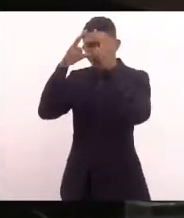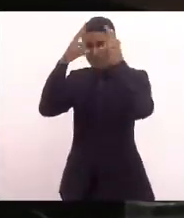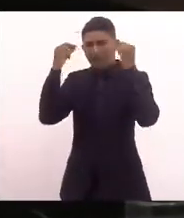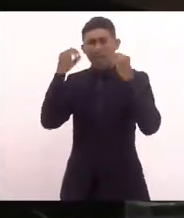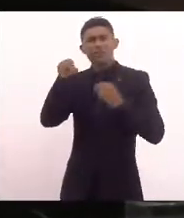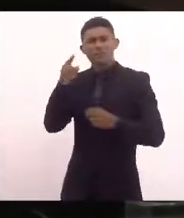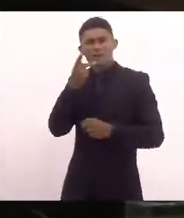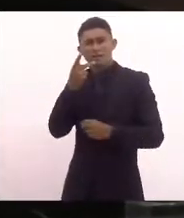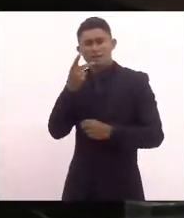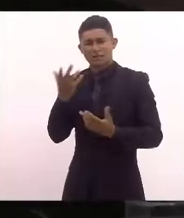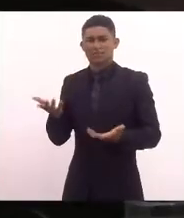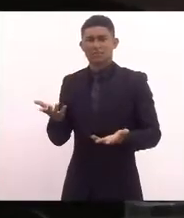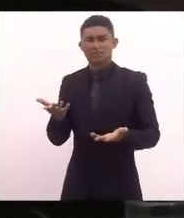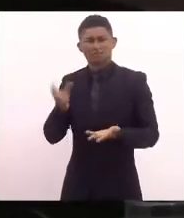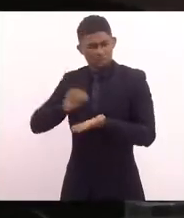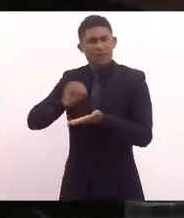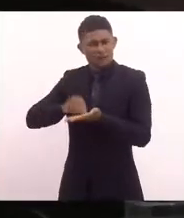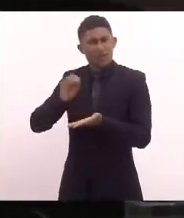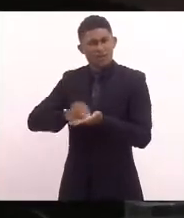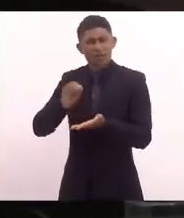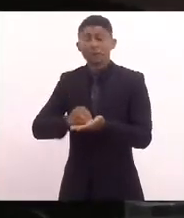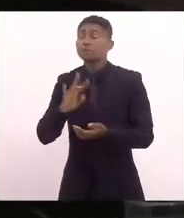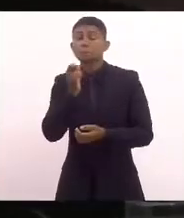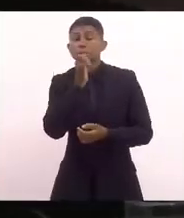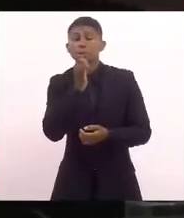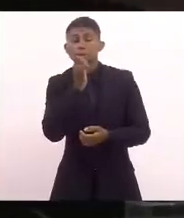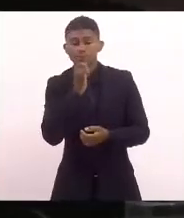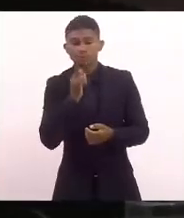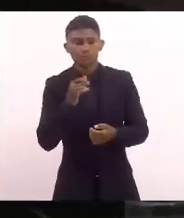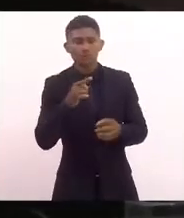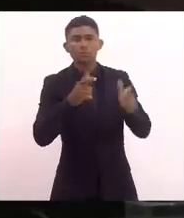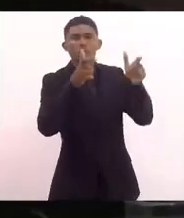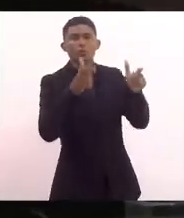enfermeiros. Você vai trabalhar num posto, numa unidade,